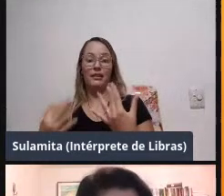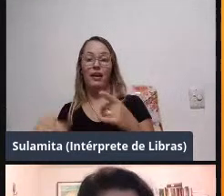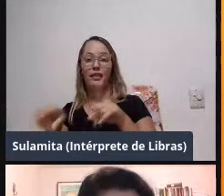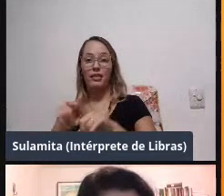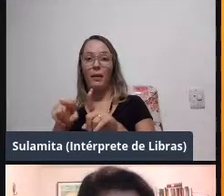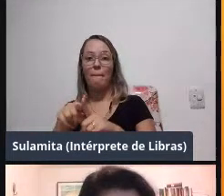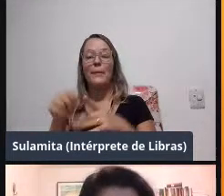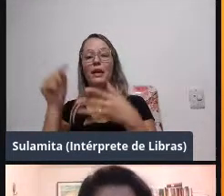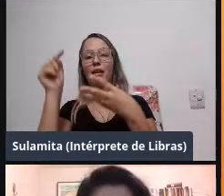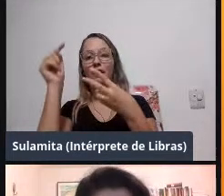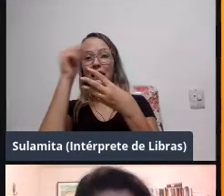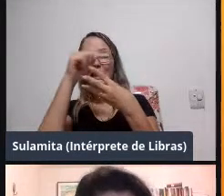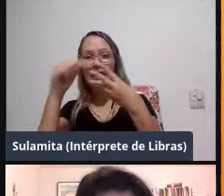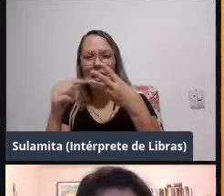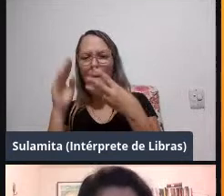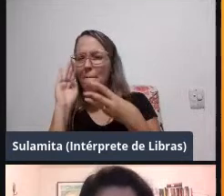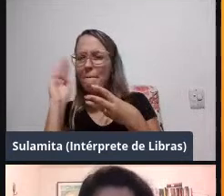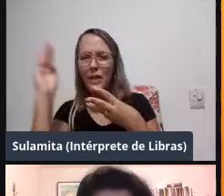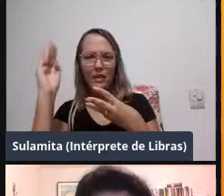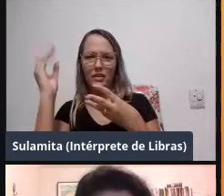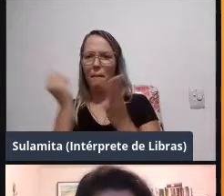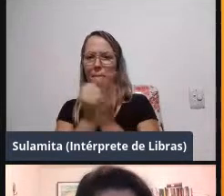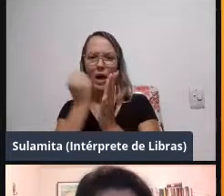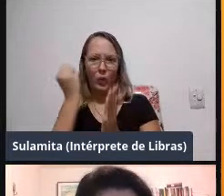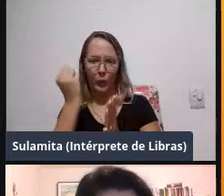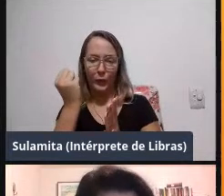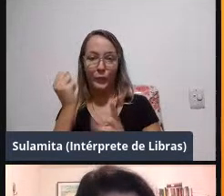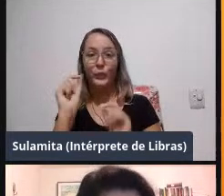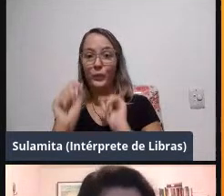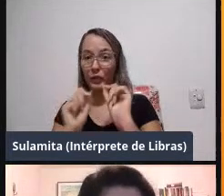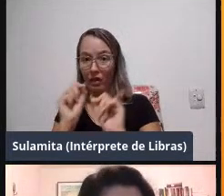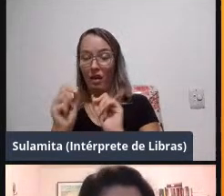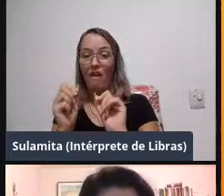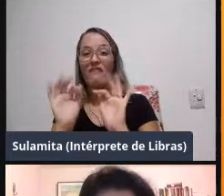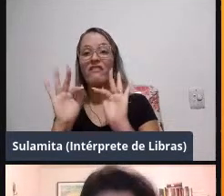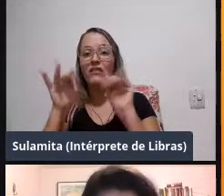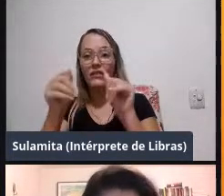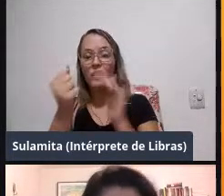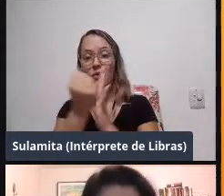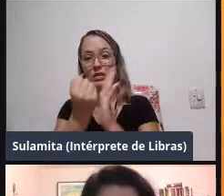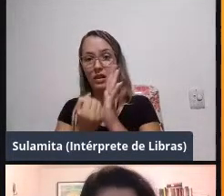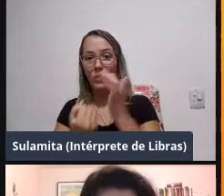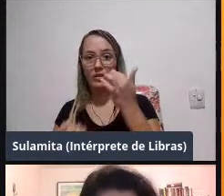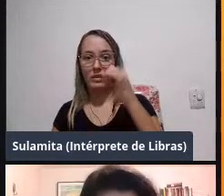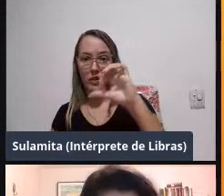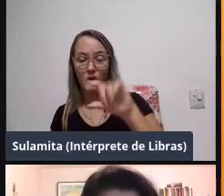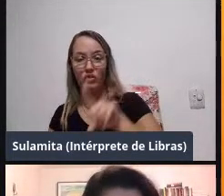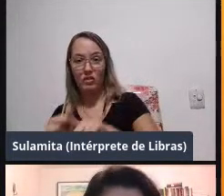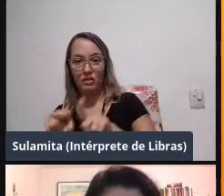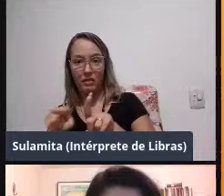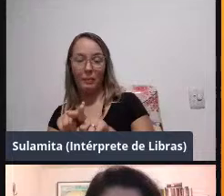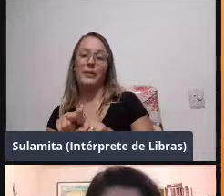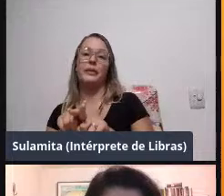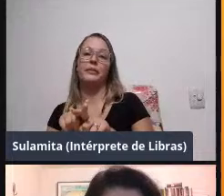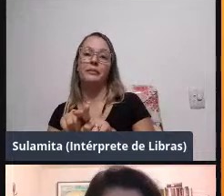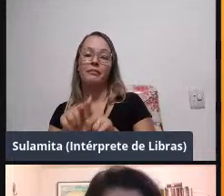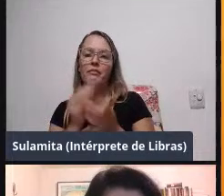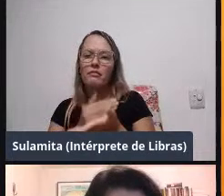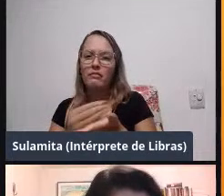três grandes marcos, três grandes momentos, né? Um seria o final do século XIX, início do XX, quando a história da educação